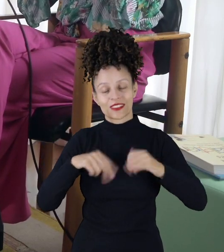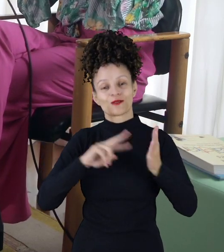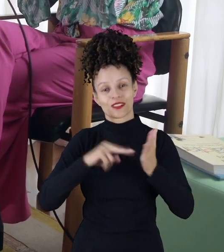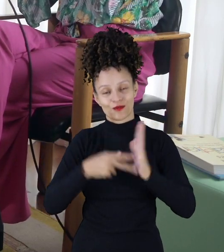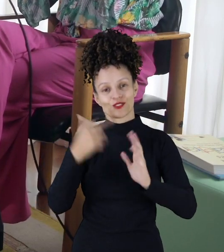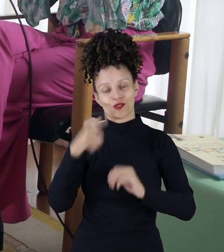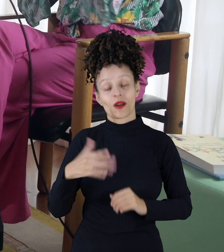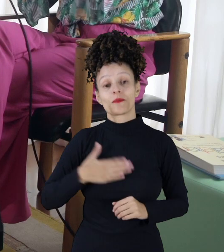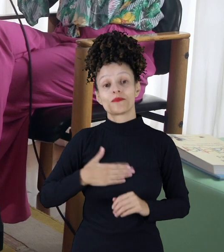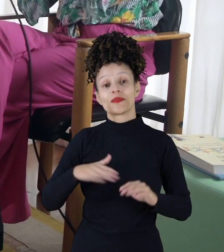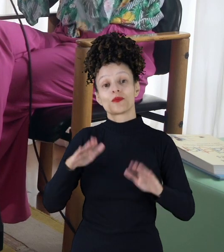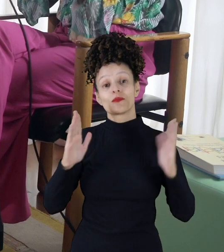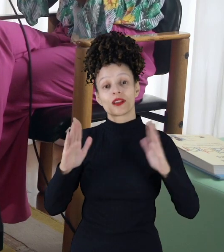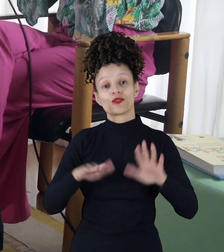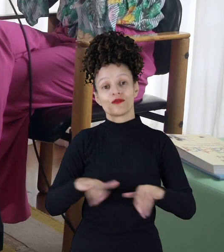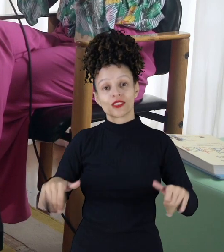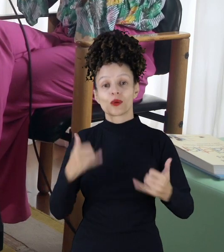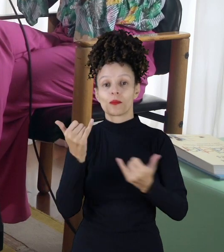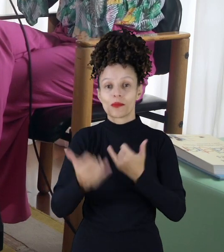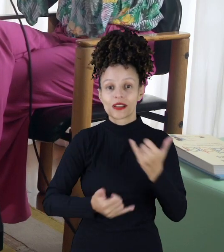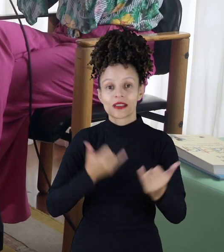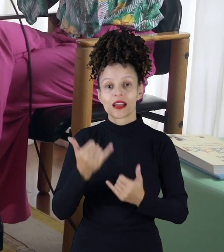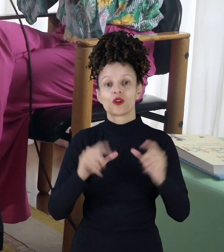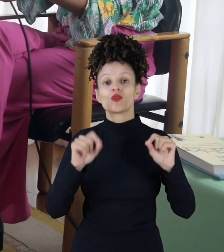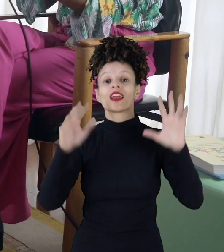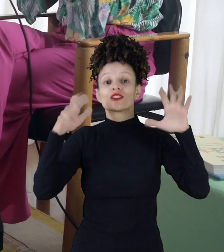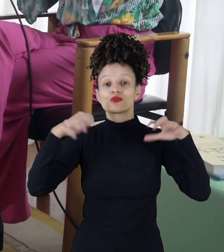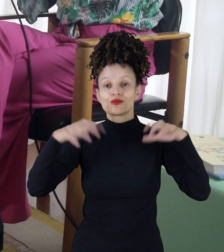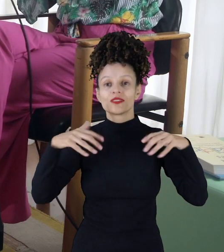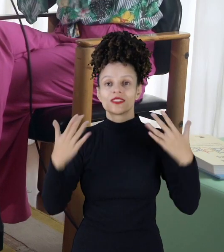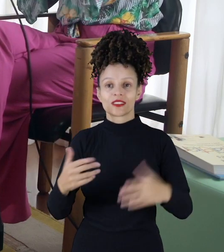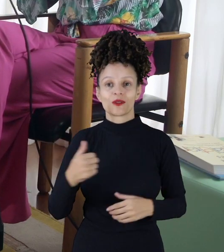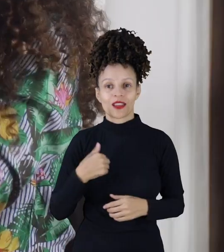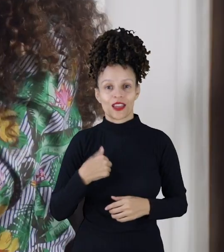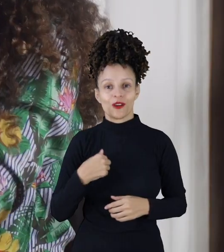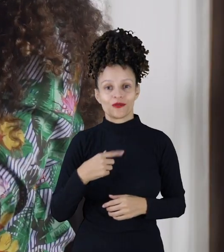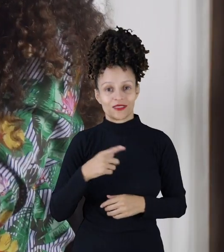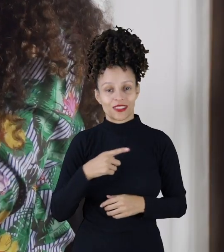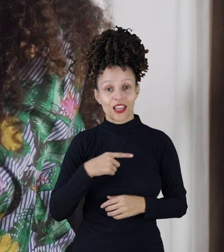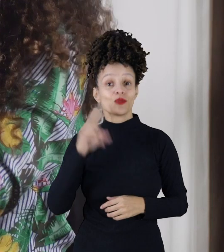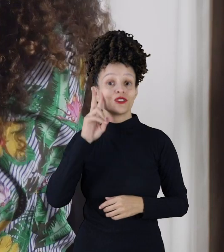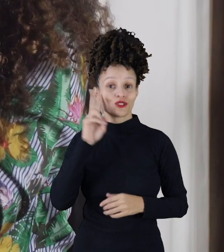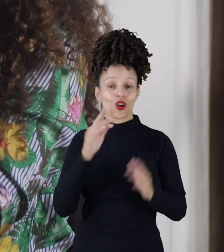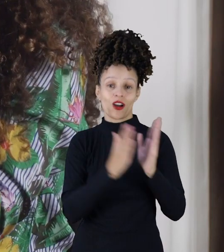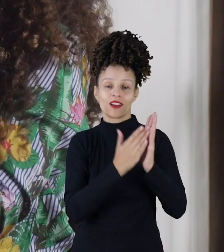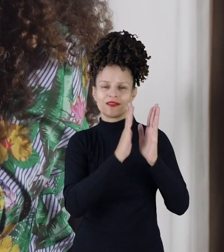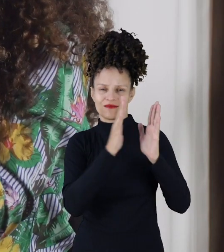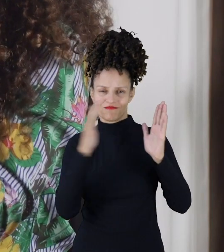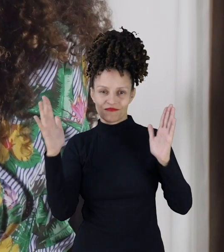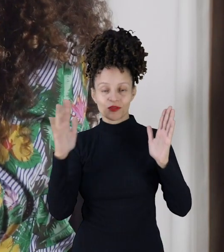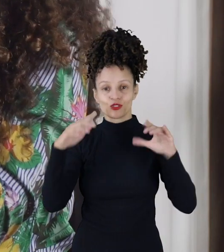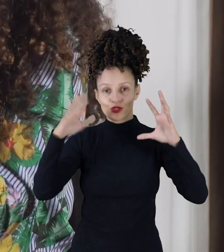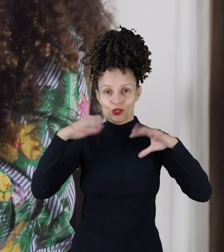chuva e eu precisei ressignificar muito na minha infância o brincar, o que era chuva. Então eu coleciono histórias